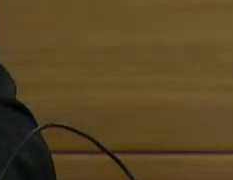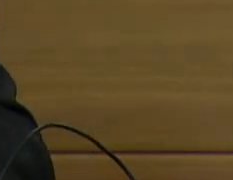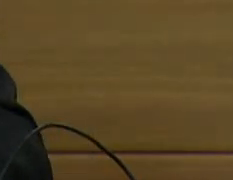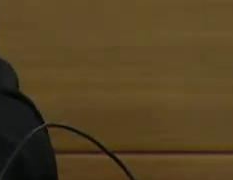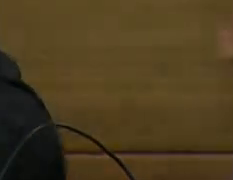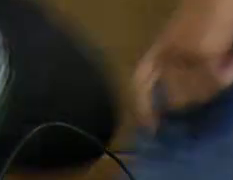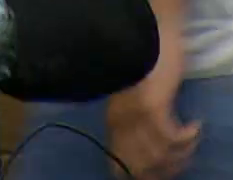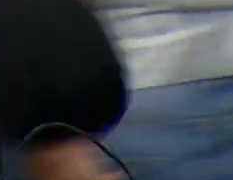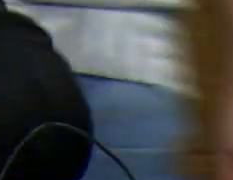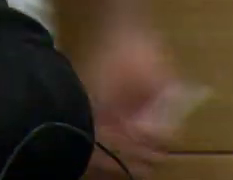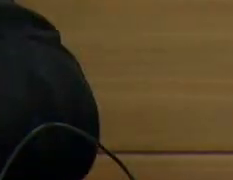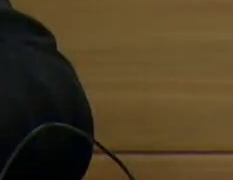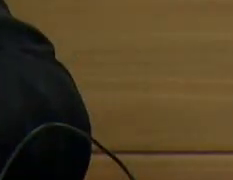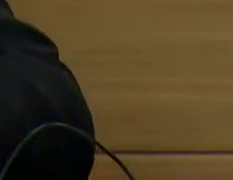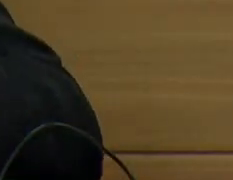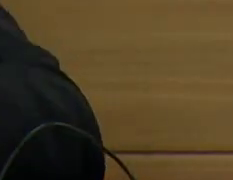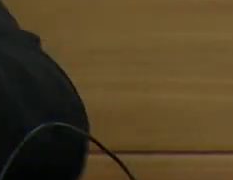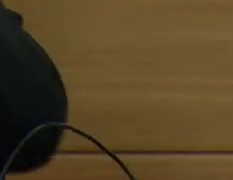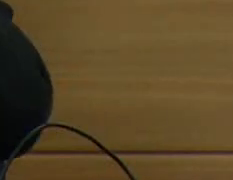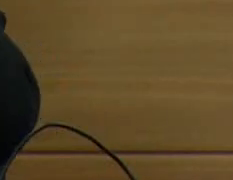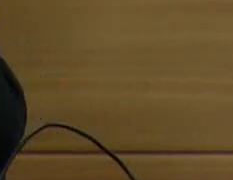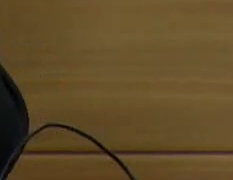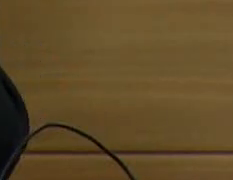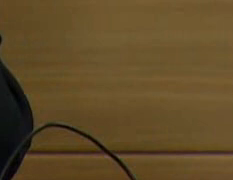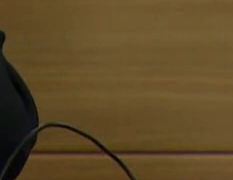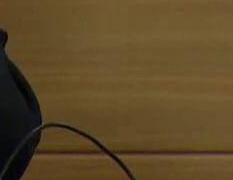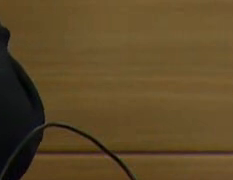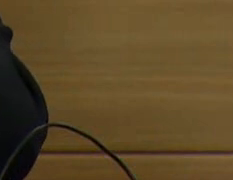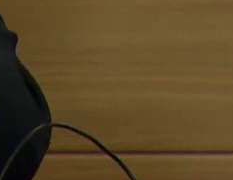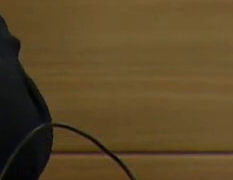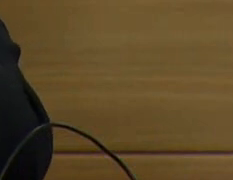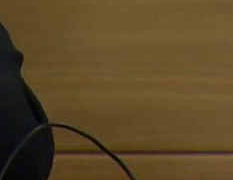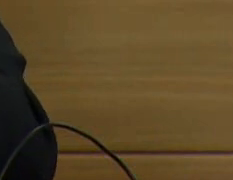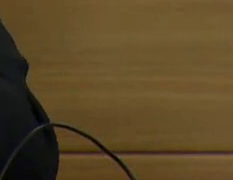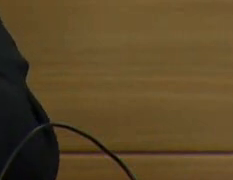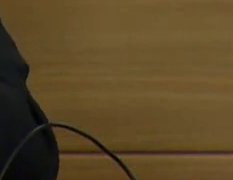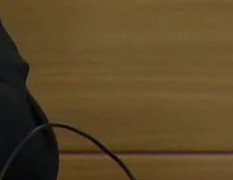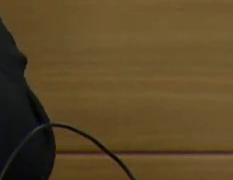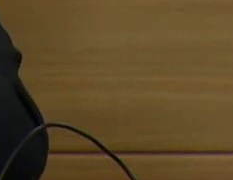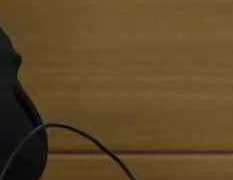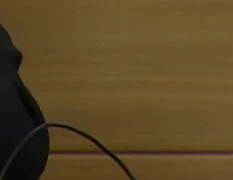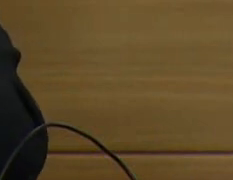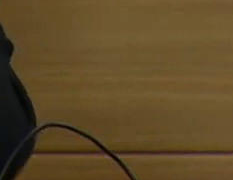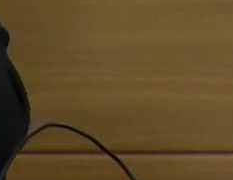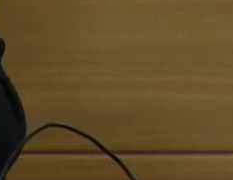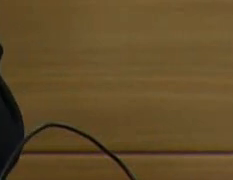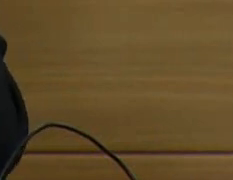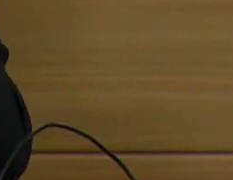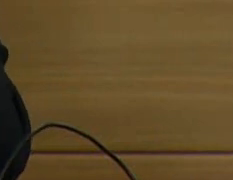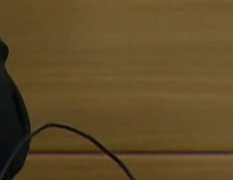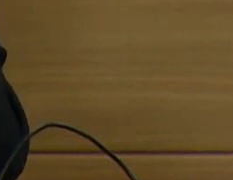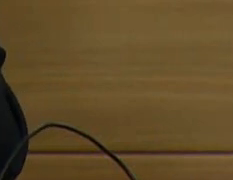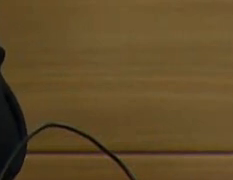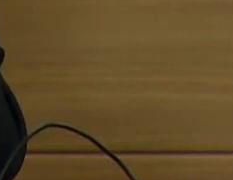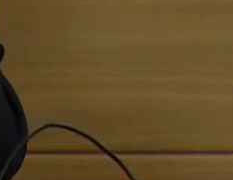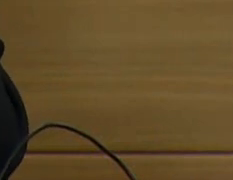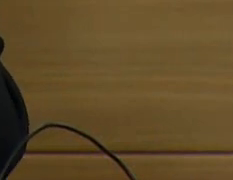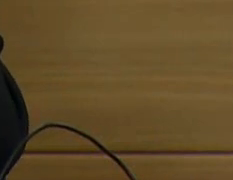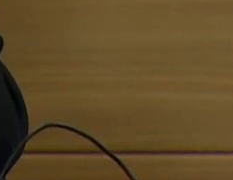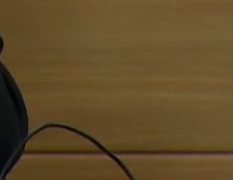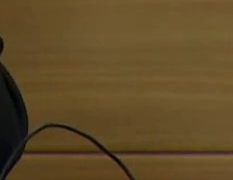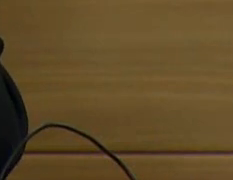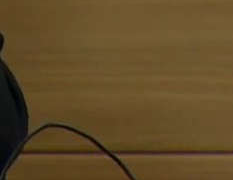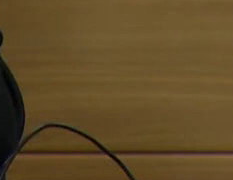SEMA. Então, eu li e vi. Agora nós vamos marcar uma reunião. Você já fica escalado, viu? Das 6 às 8 da manhã.